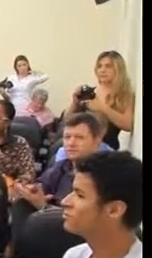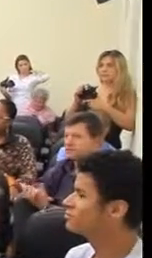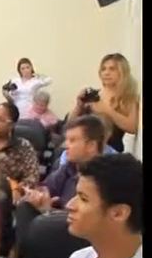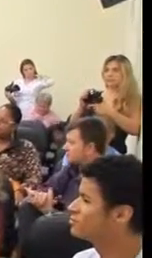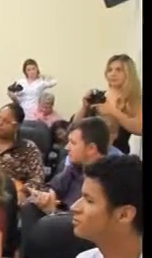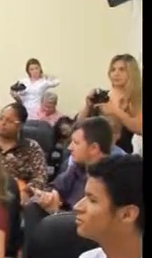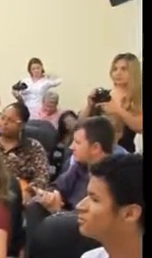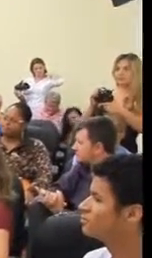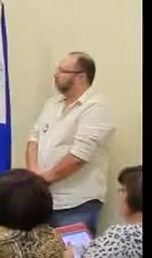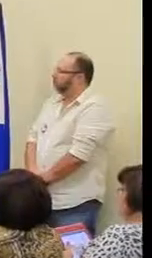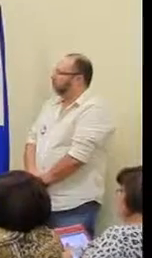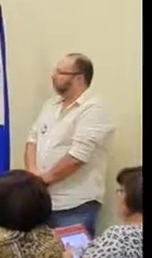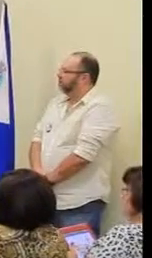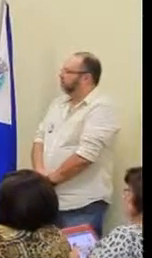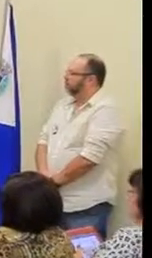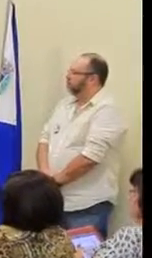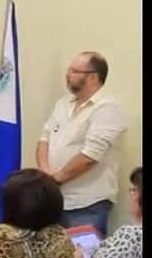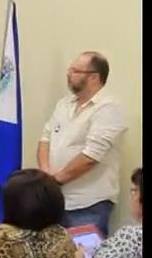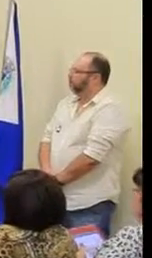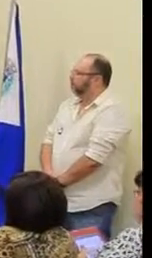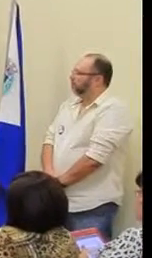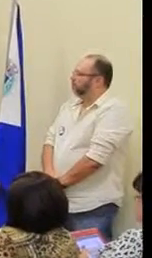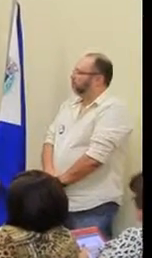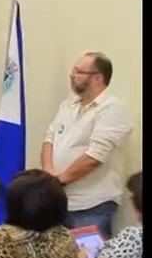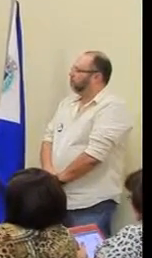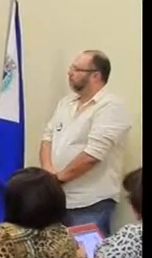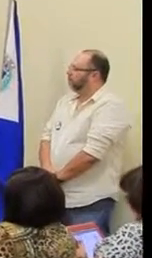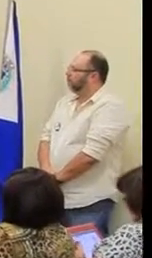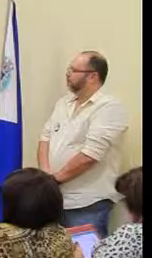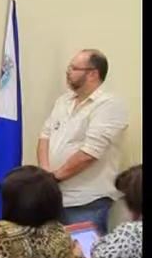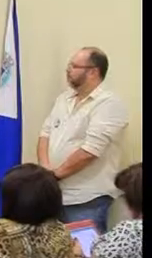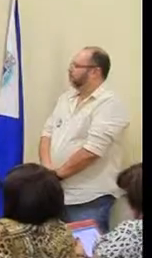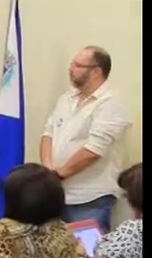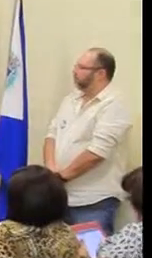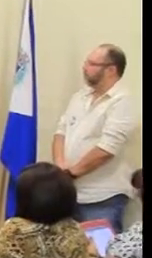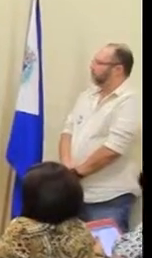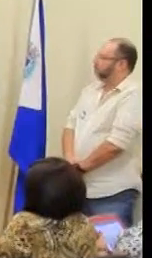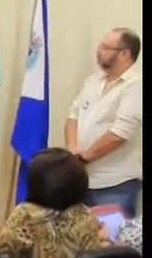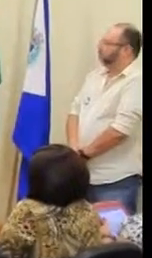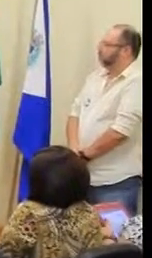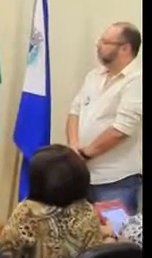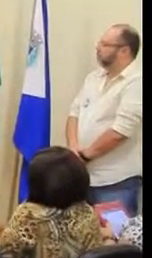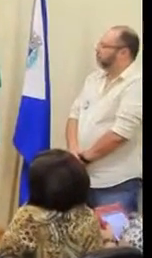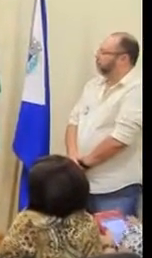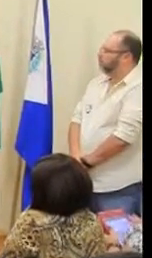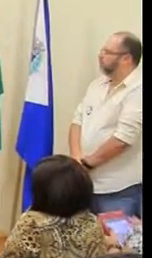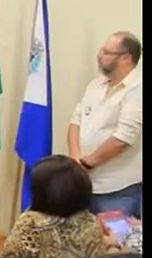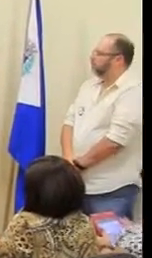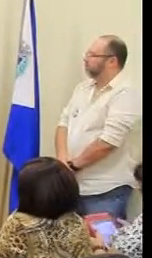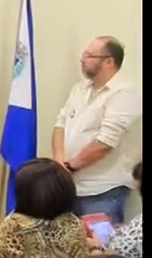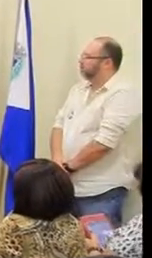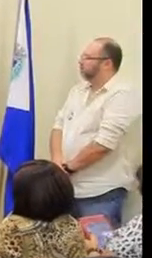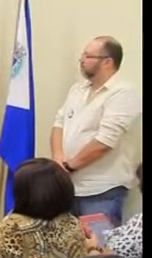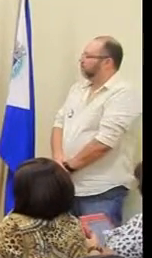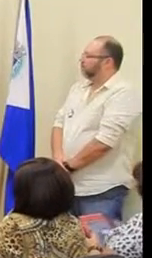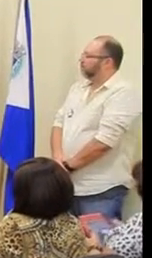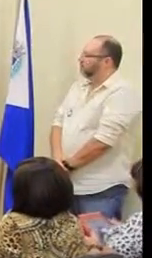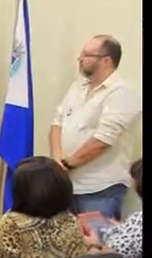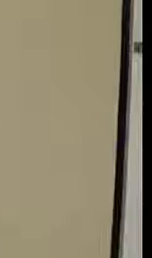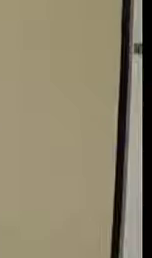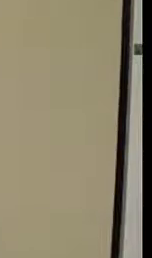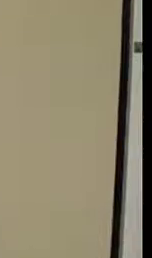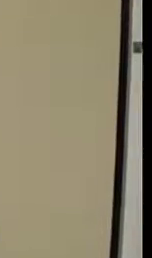e centro afro a vereadora edna martins disse que é muito significativa e simbólica a